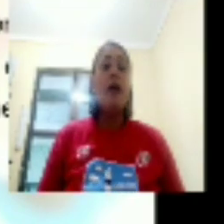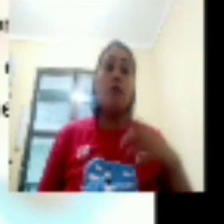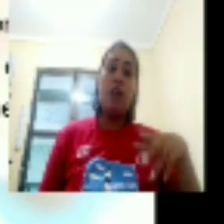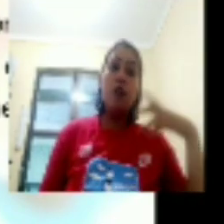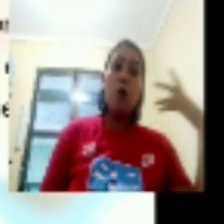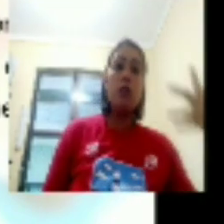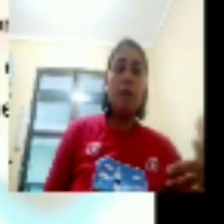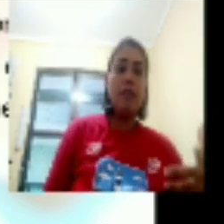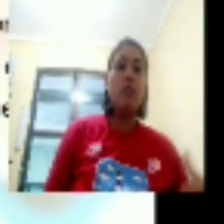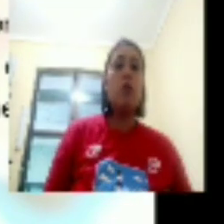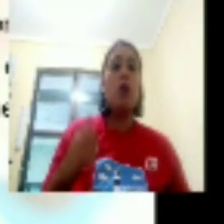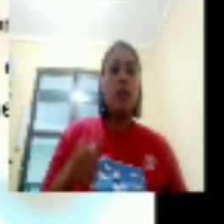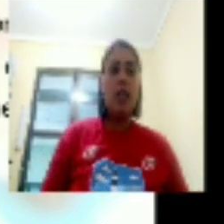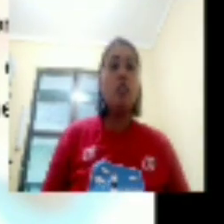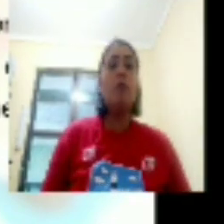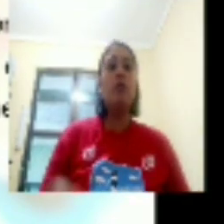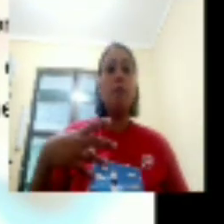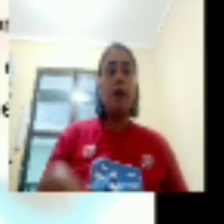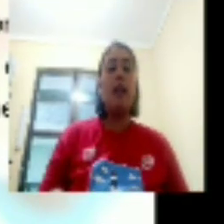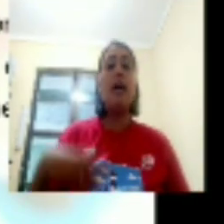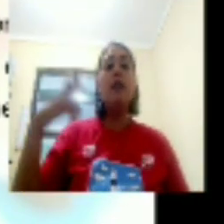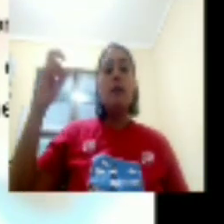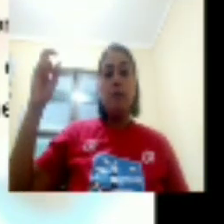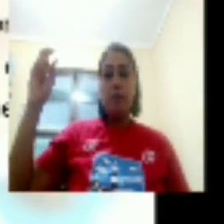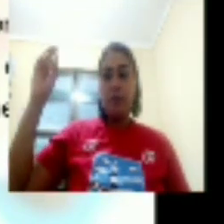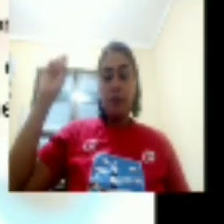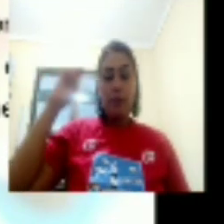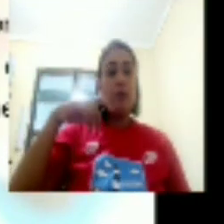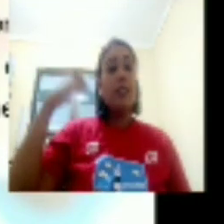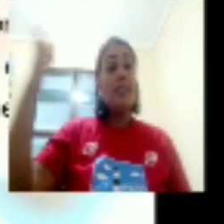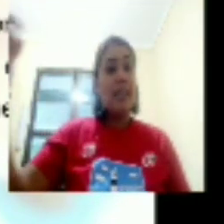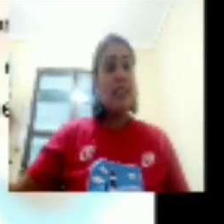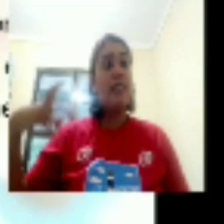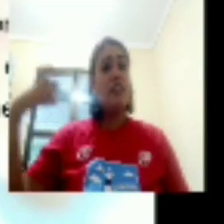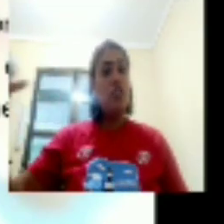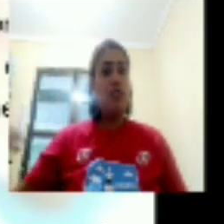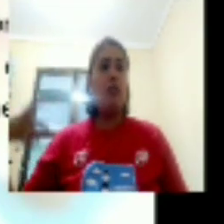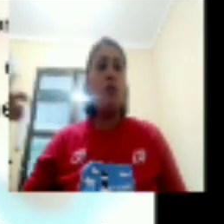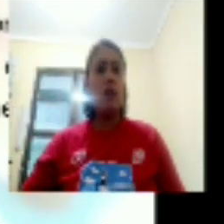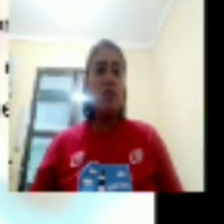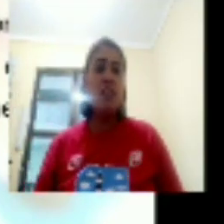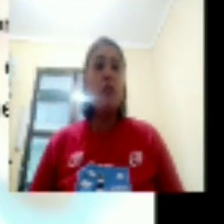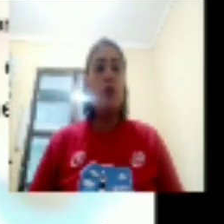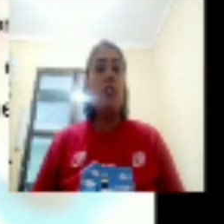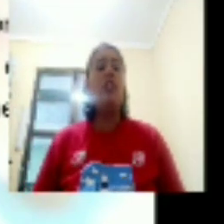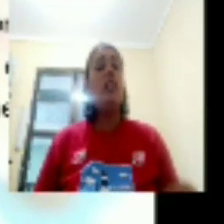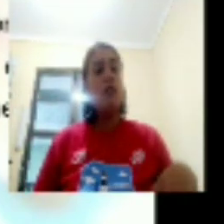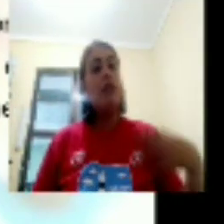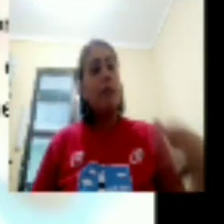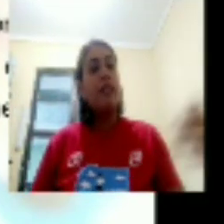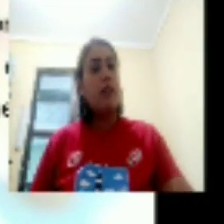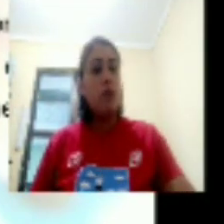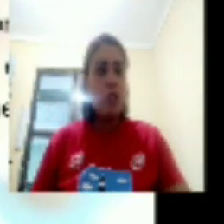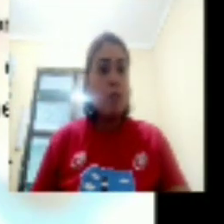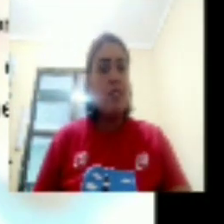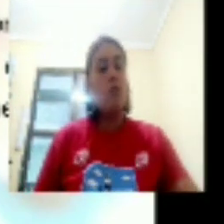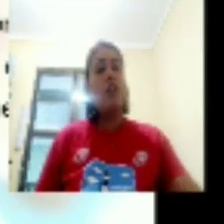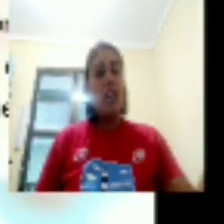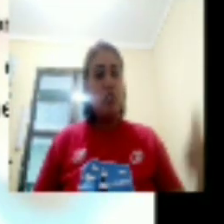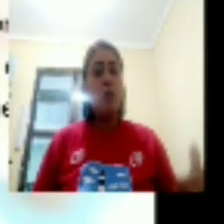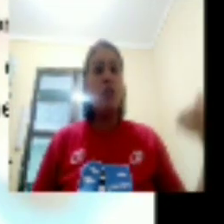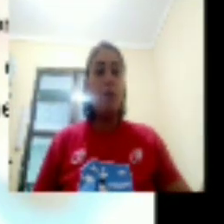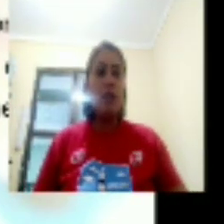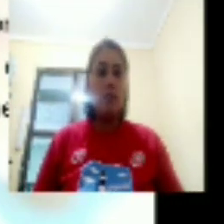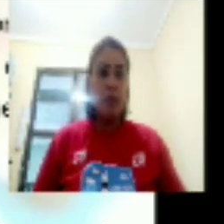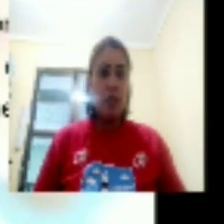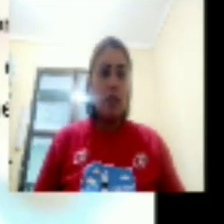tá? Eu tenho outra pessoa que responde pela Secretaria Estadual de Saúde. E eu também tenho outra pessoa